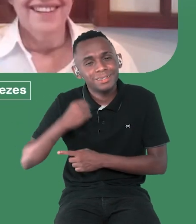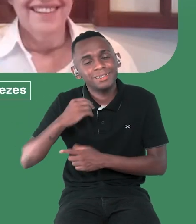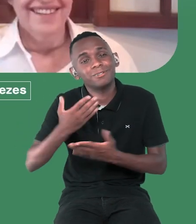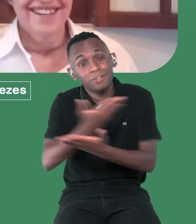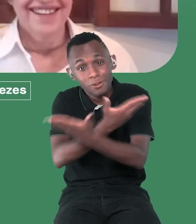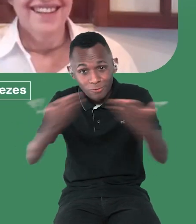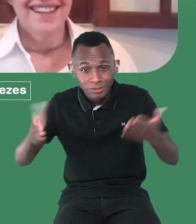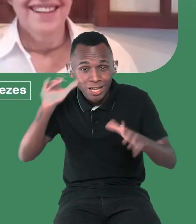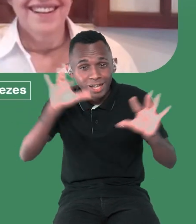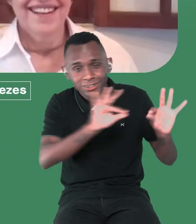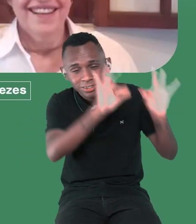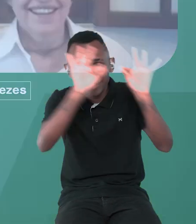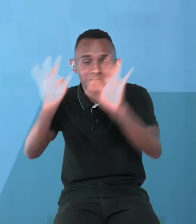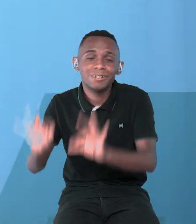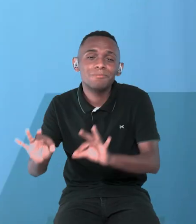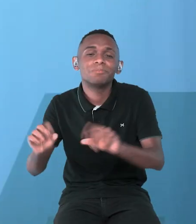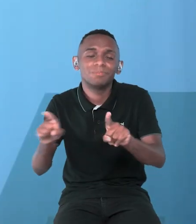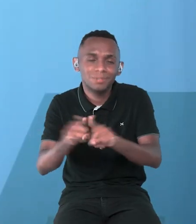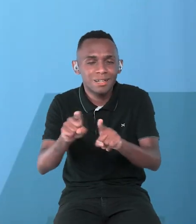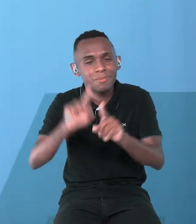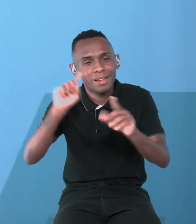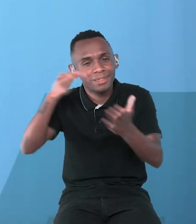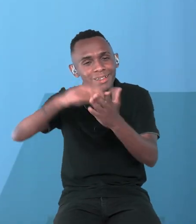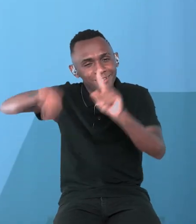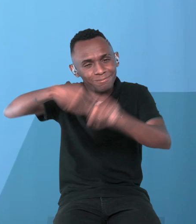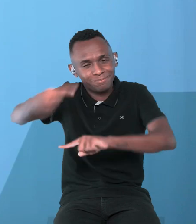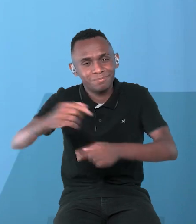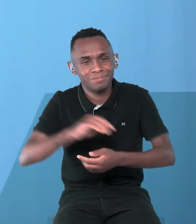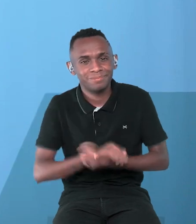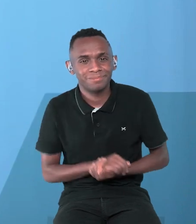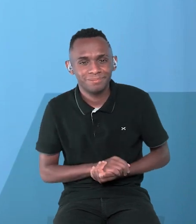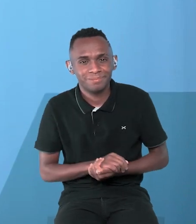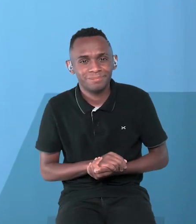poder compartilhar com vocês a minha arte. Ai, maravilha. E a gente está bem feliz, né,